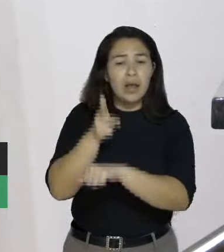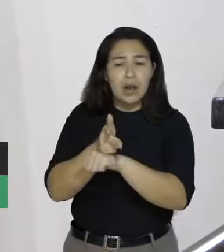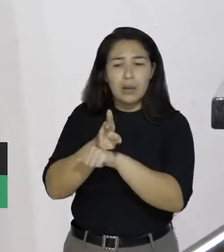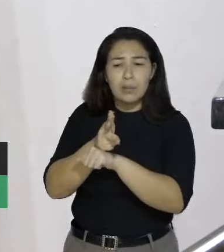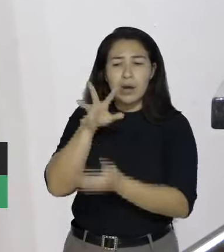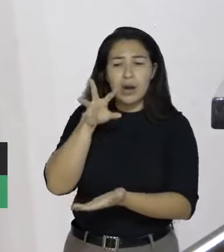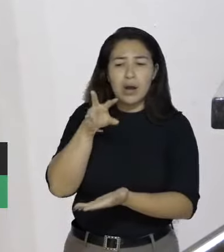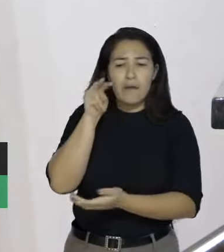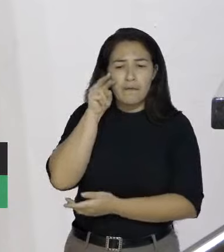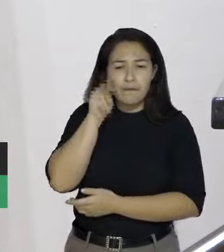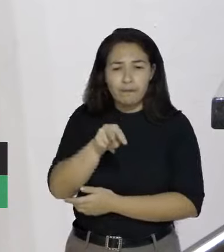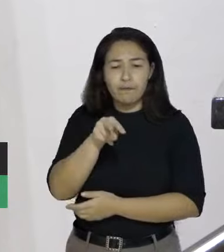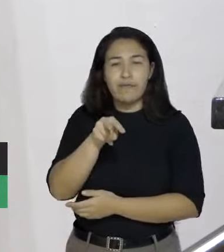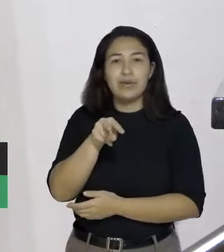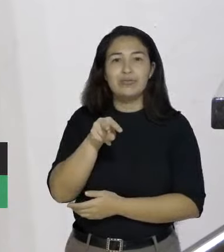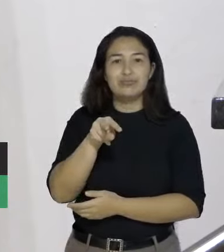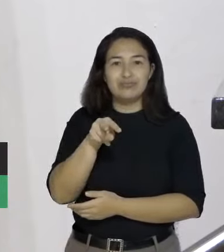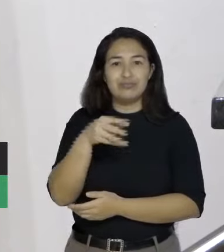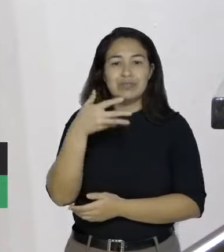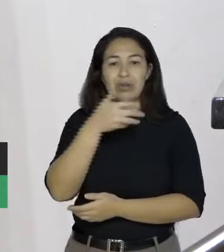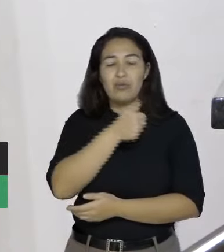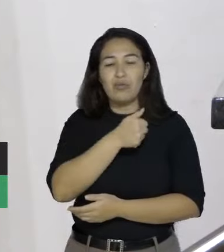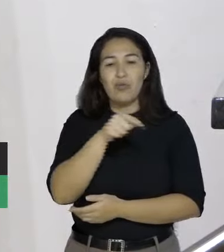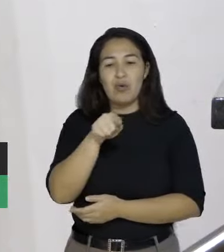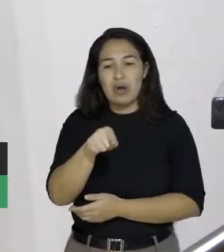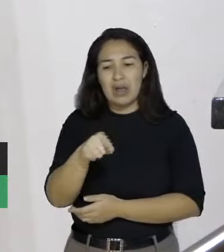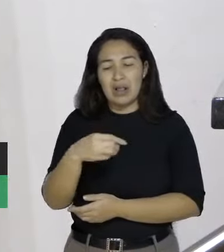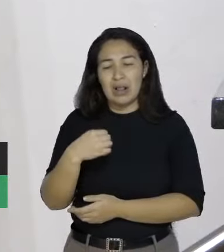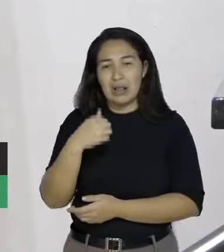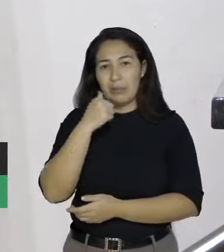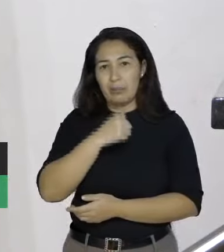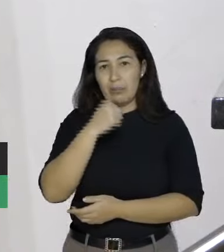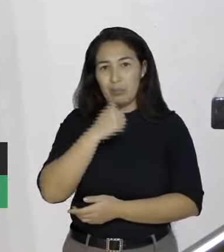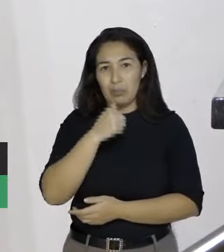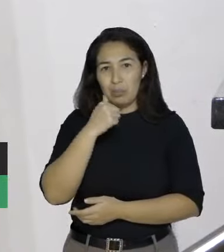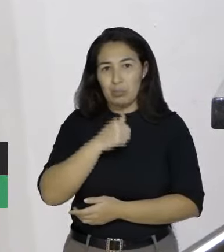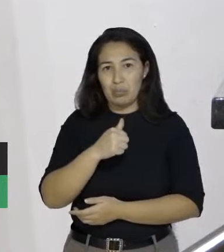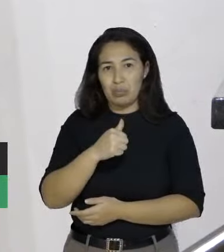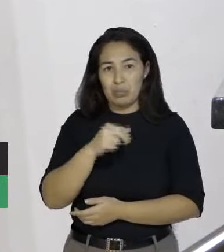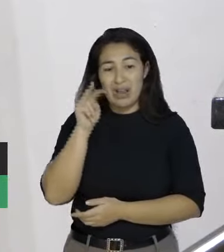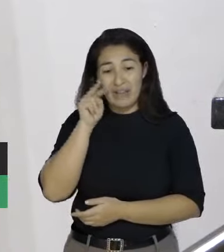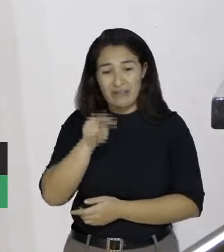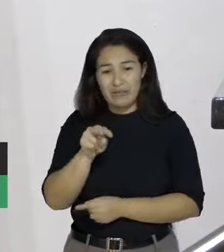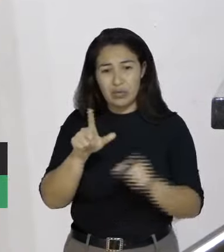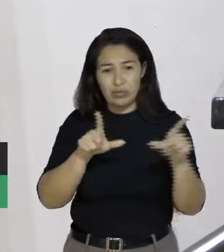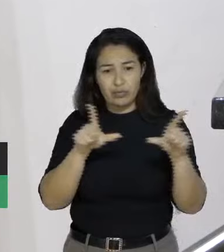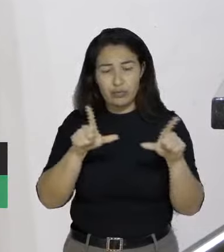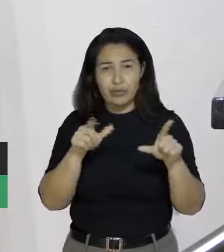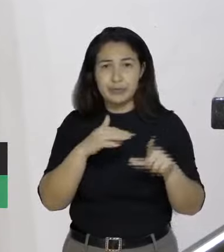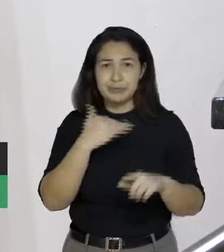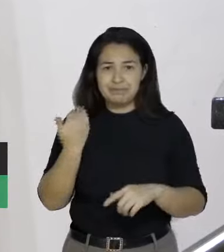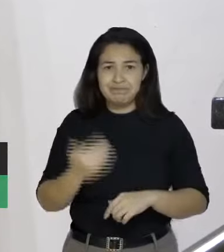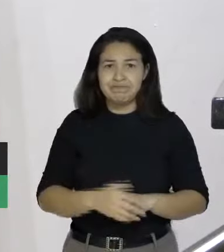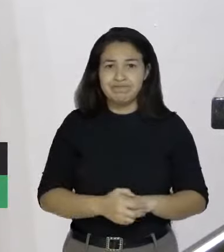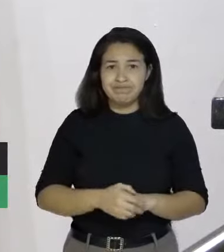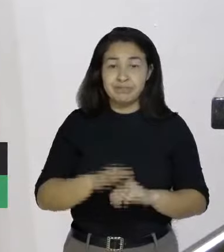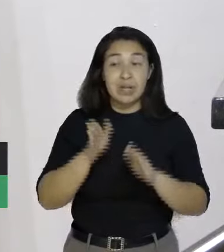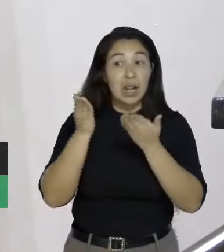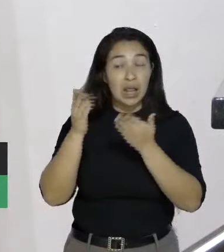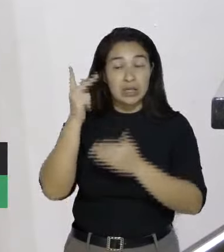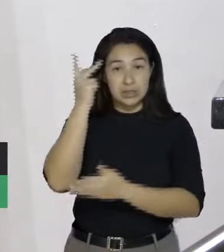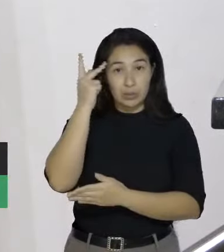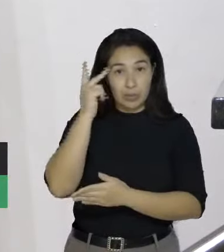esse atentado que vitimou Essa professora então quando a gente olha para esse episódio em São Paulo que também já aconteceu em